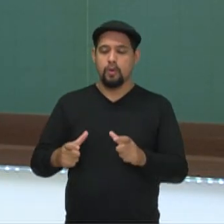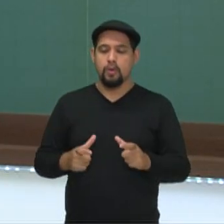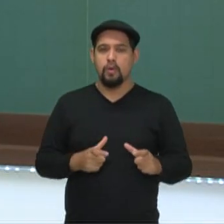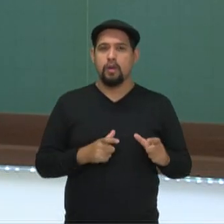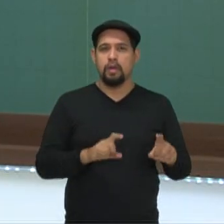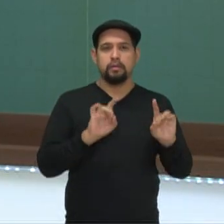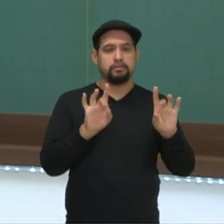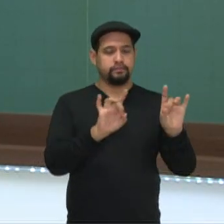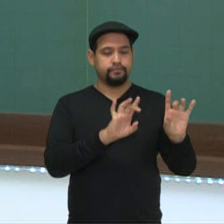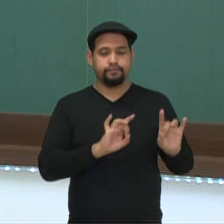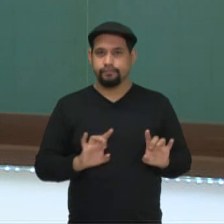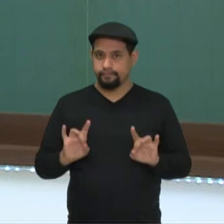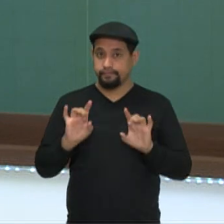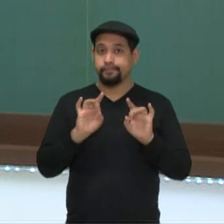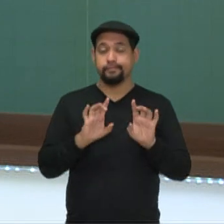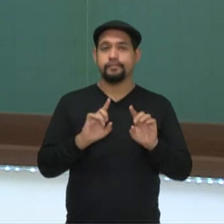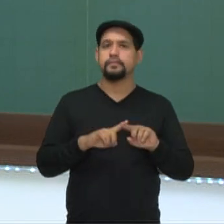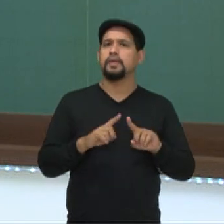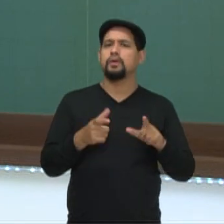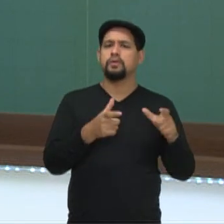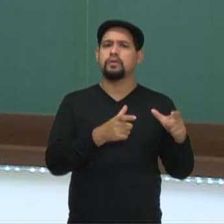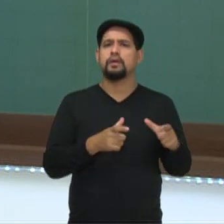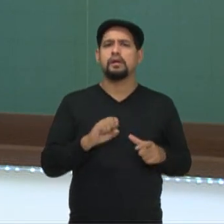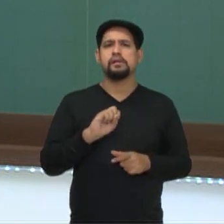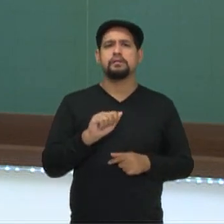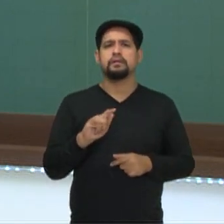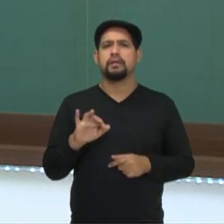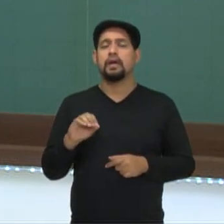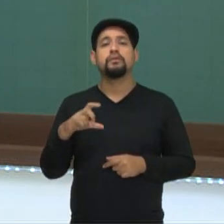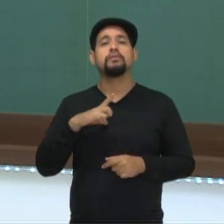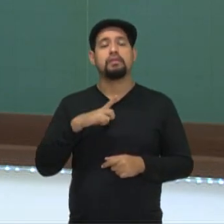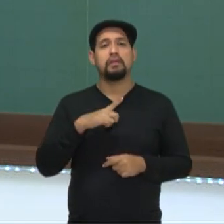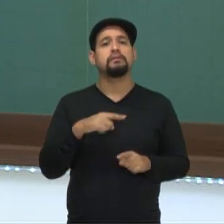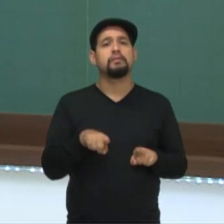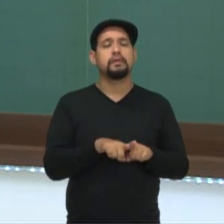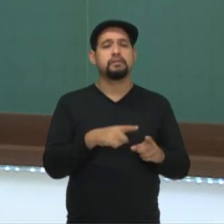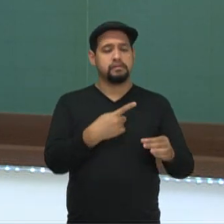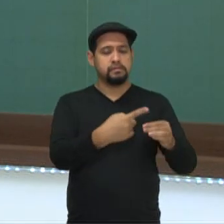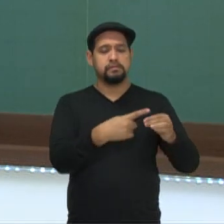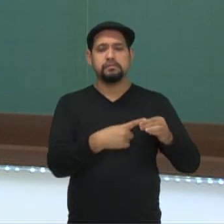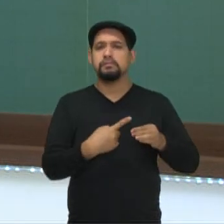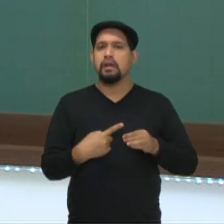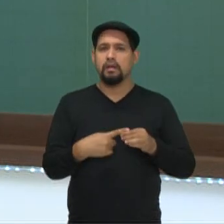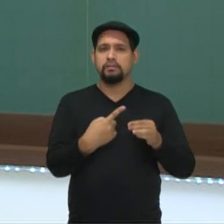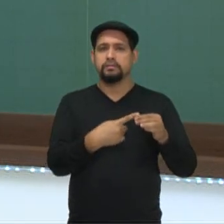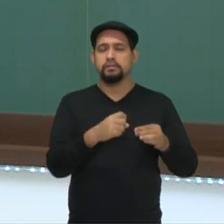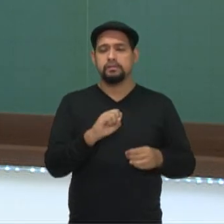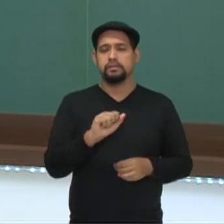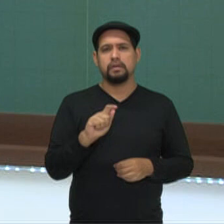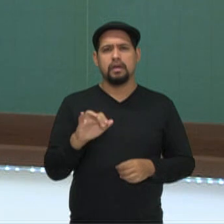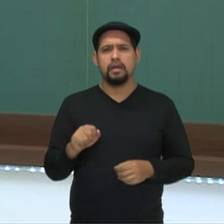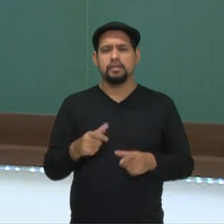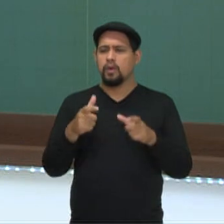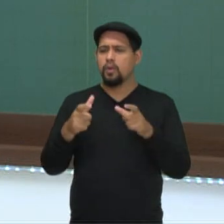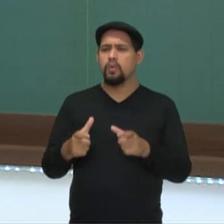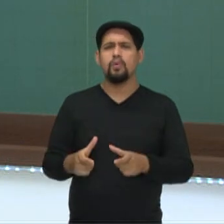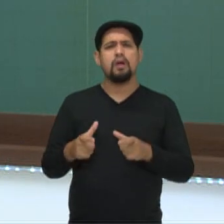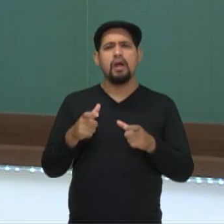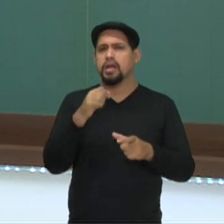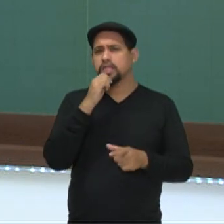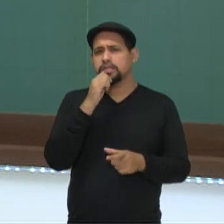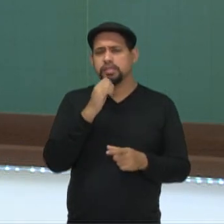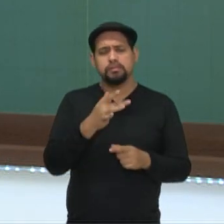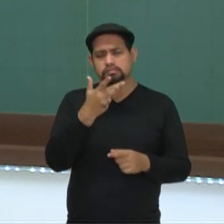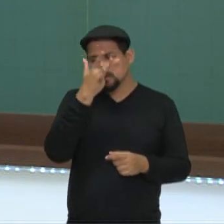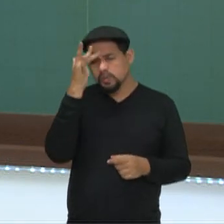especialmente sagrados. Além dos lugares sagrados, existem cidades sagradas, locais de peregrinação, ou seja, onde